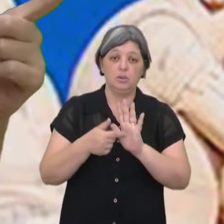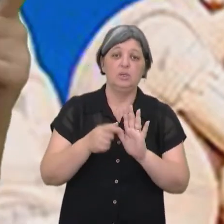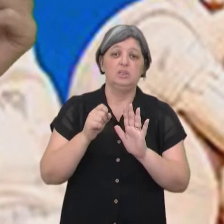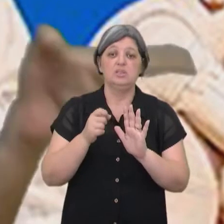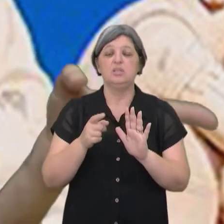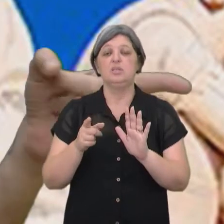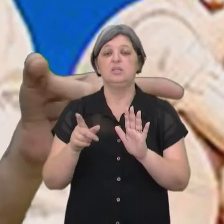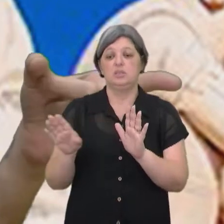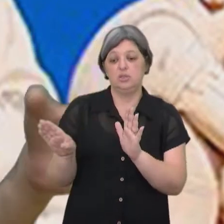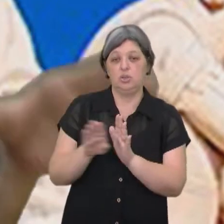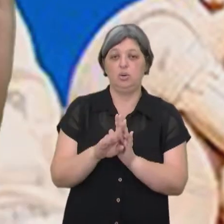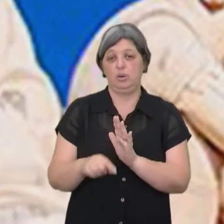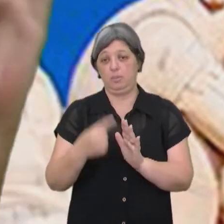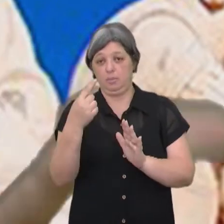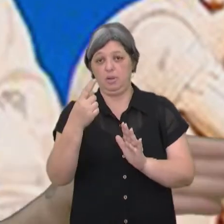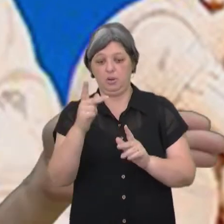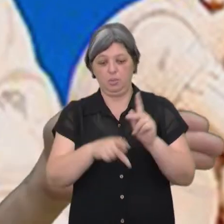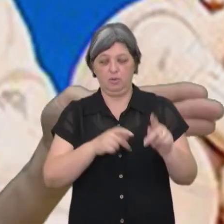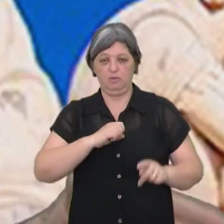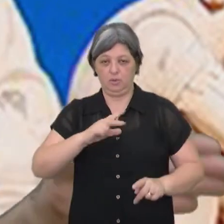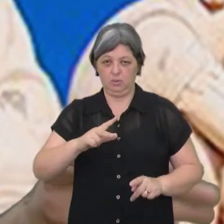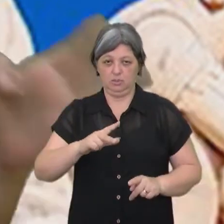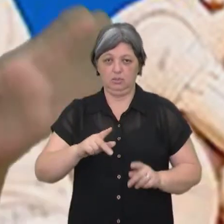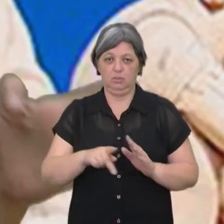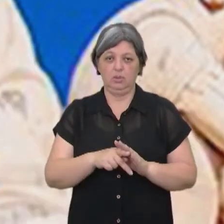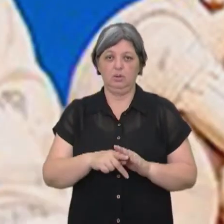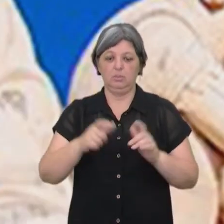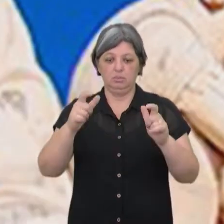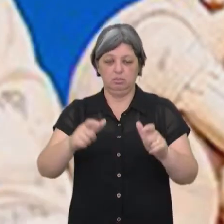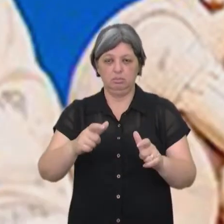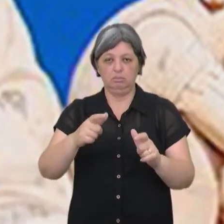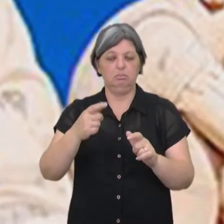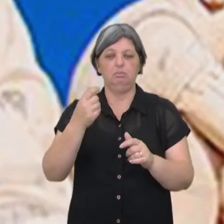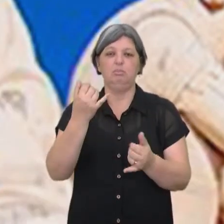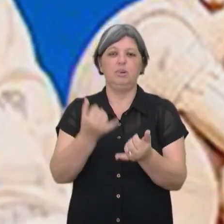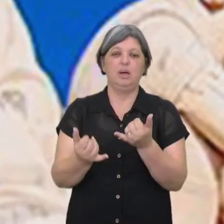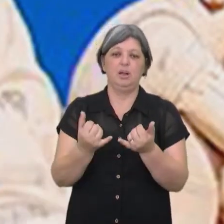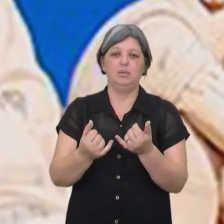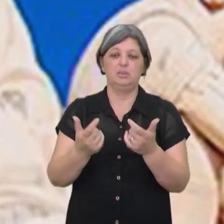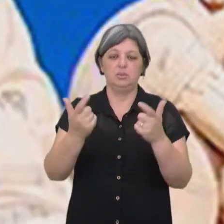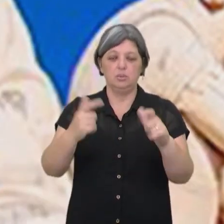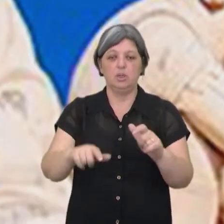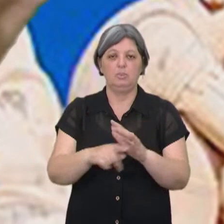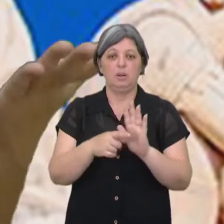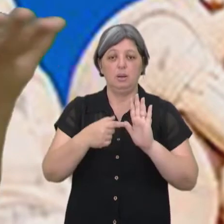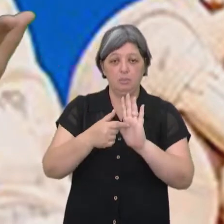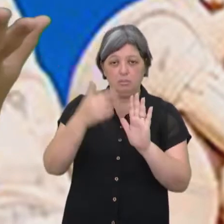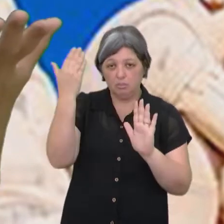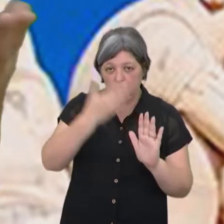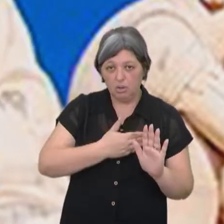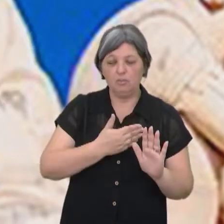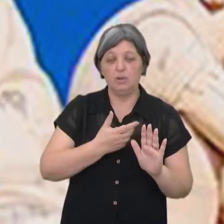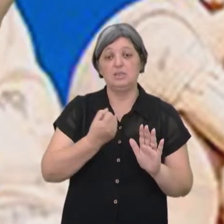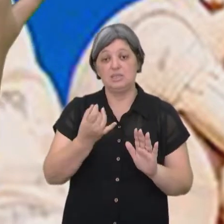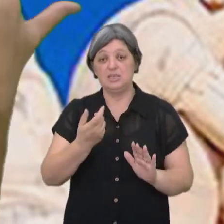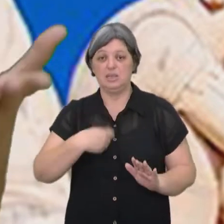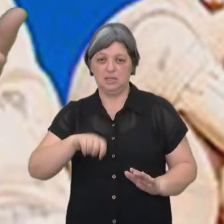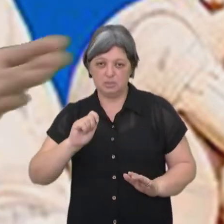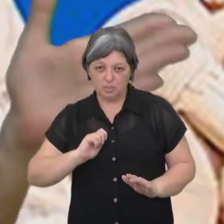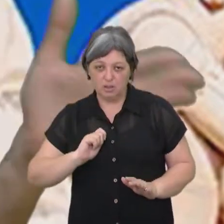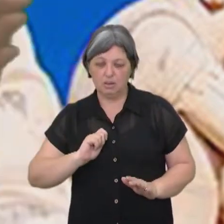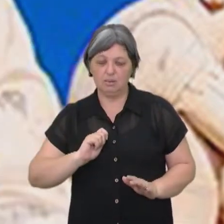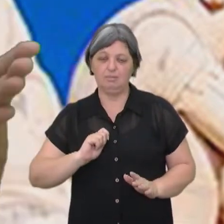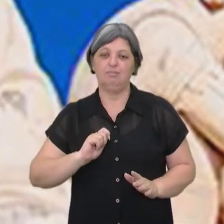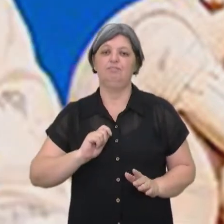primeiro ali foram os portugueses, então eles deixaram o padrão ali do reino de Portugal. Se fosse o pessoal da Espanha,